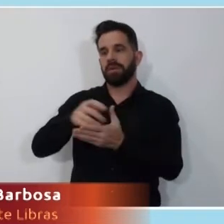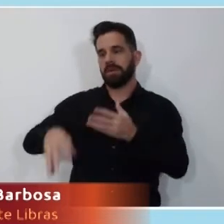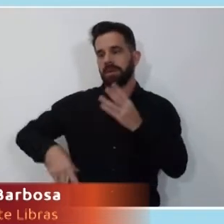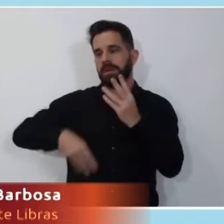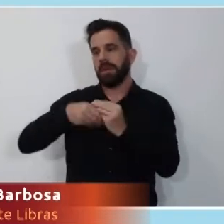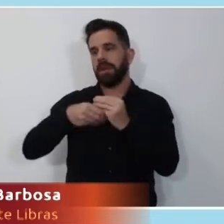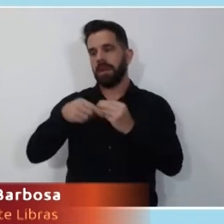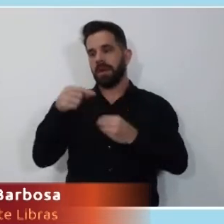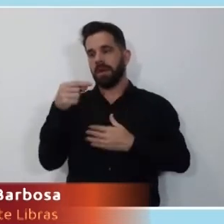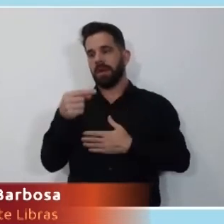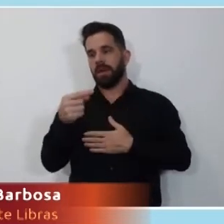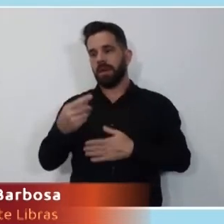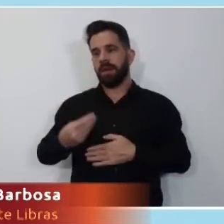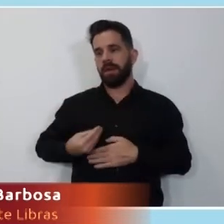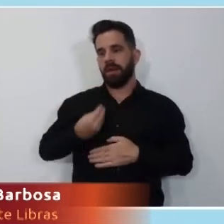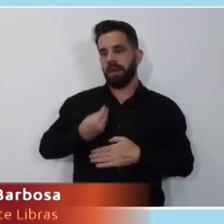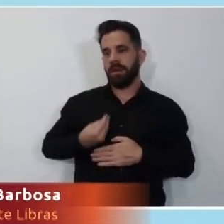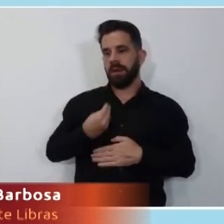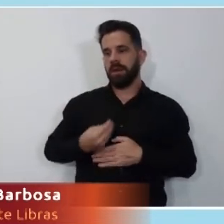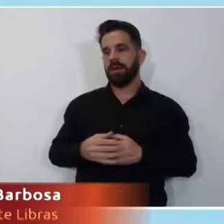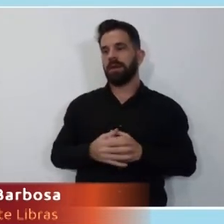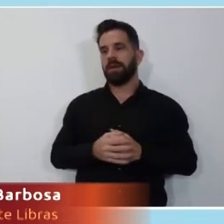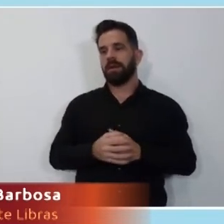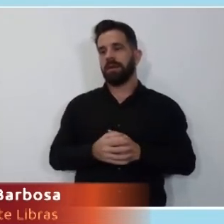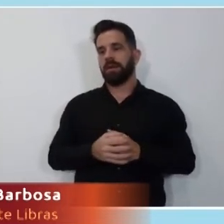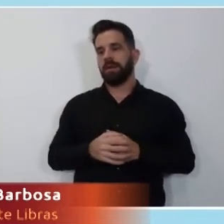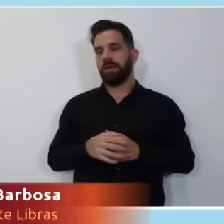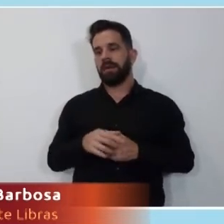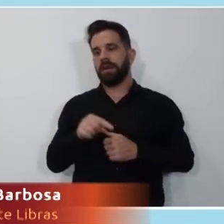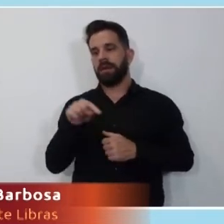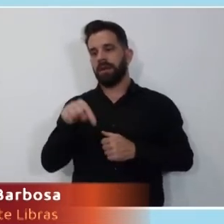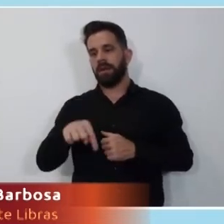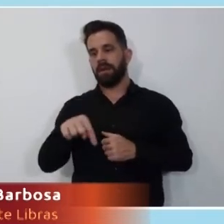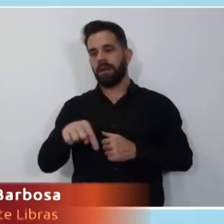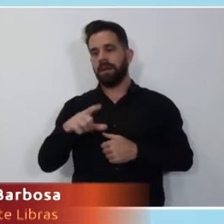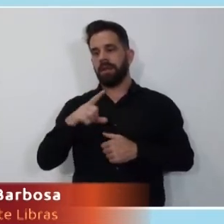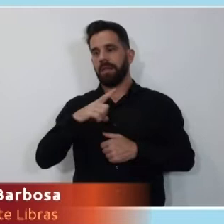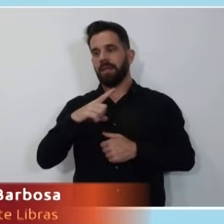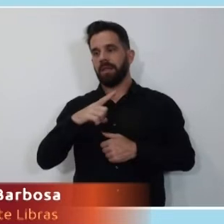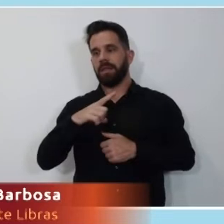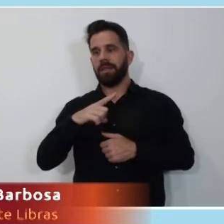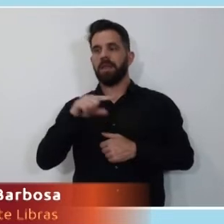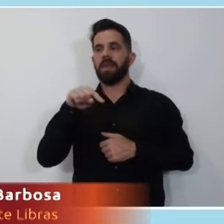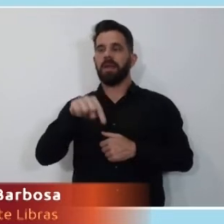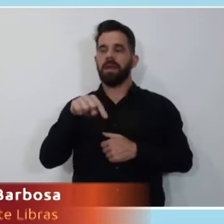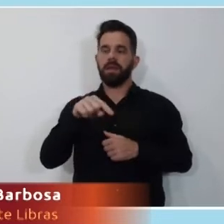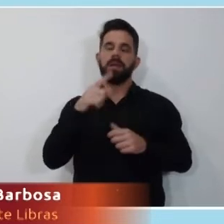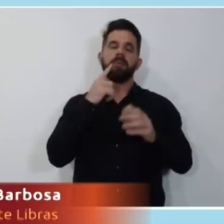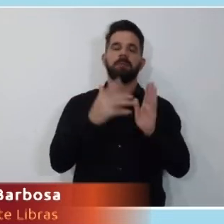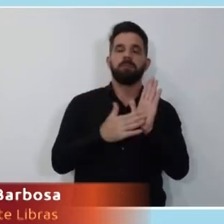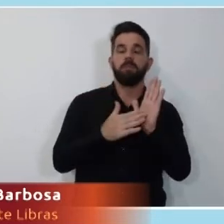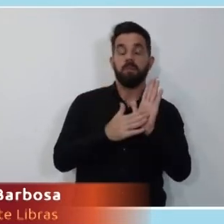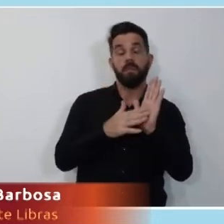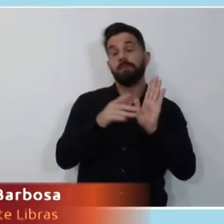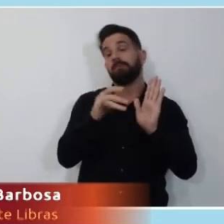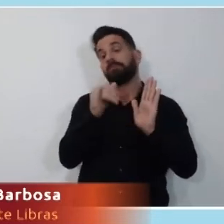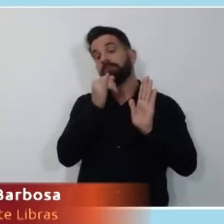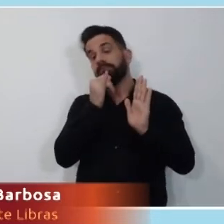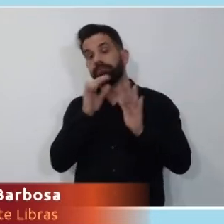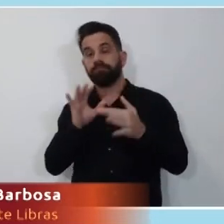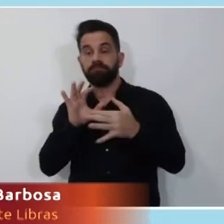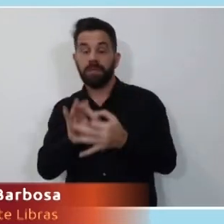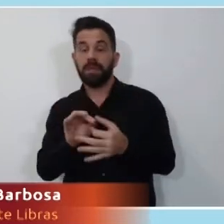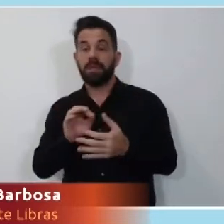menos frequentes que as viagens mais longas dentro do sistema. Então, a ideia que estão propondo, você ter uma tarifa social que o